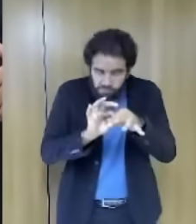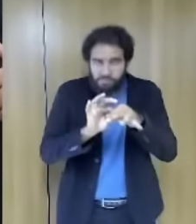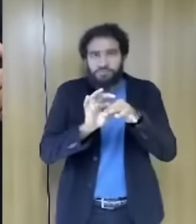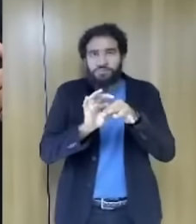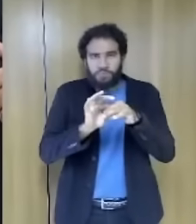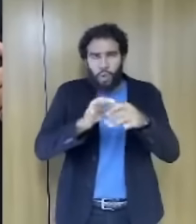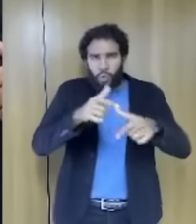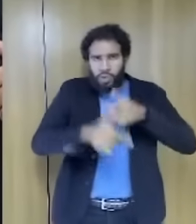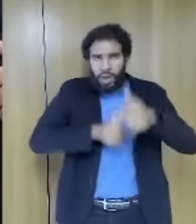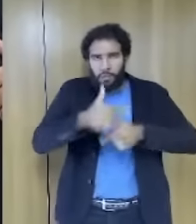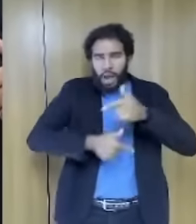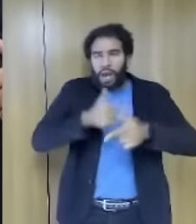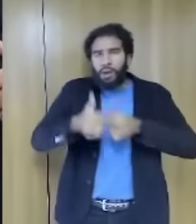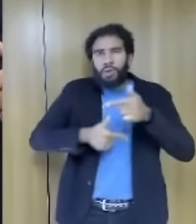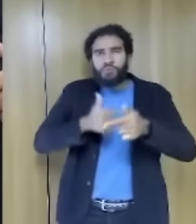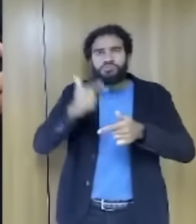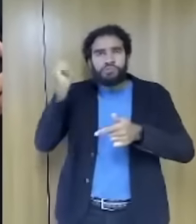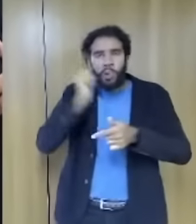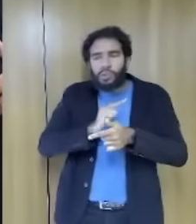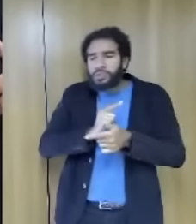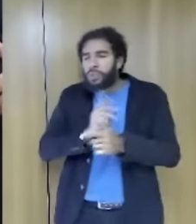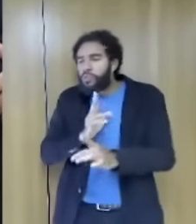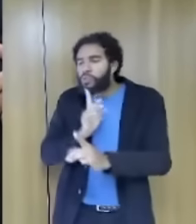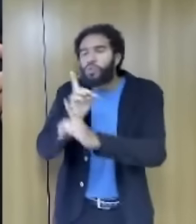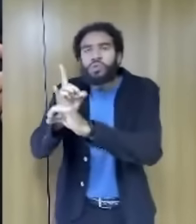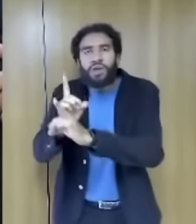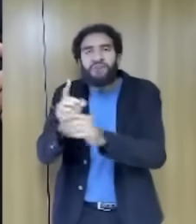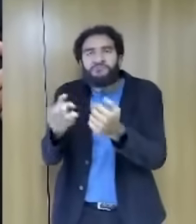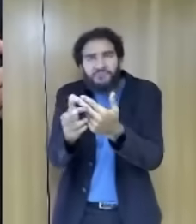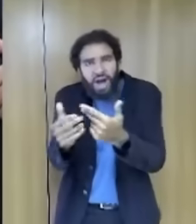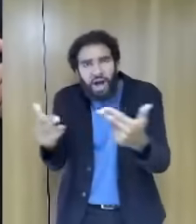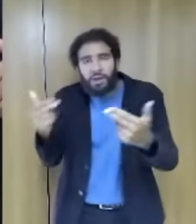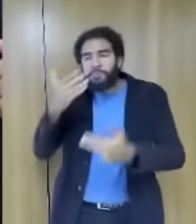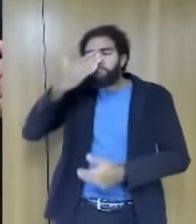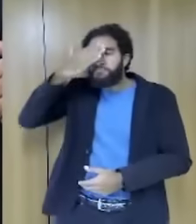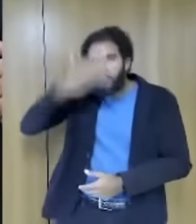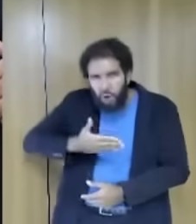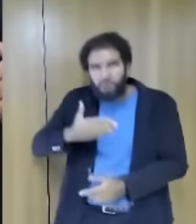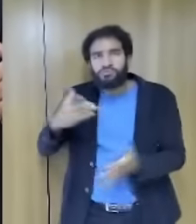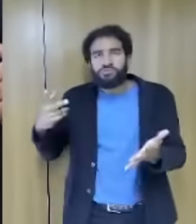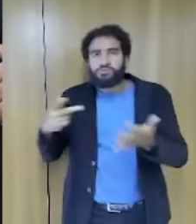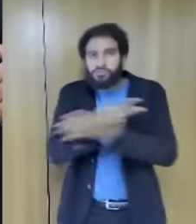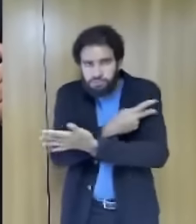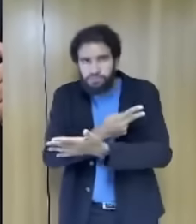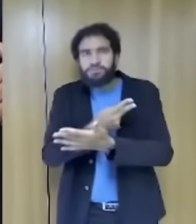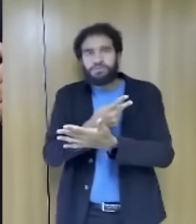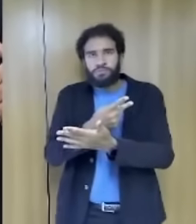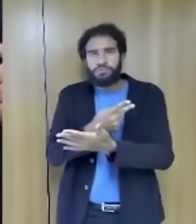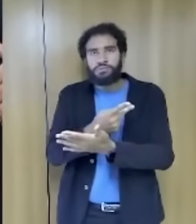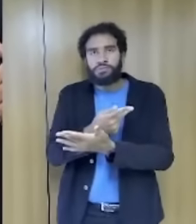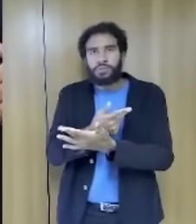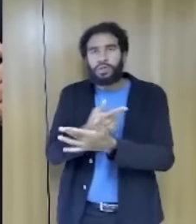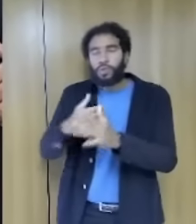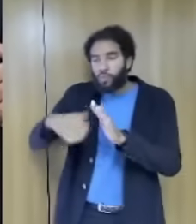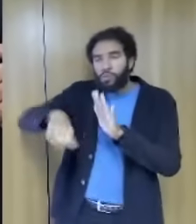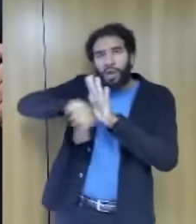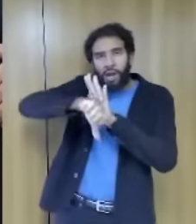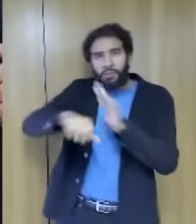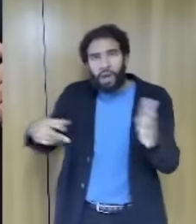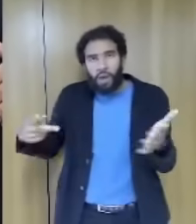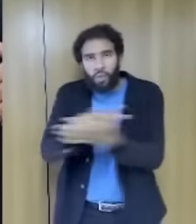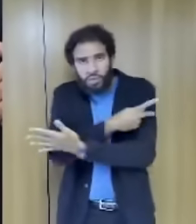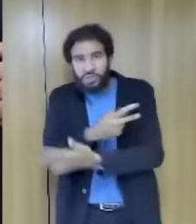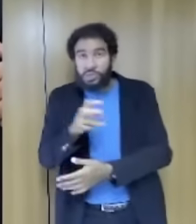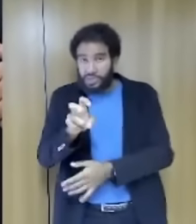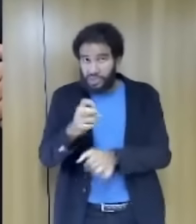produzir várias provas novas, sobre a dinâmica desse crime ocorrido há